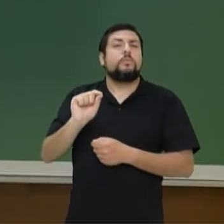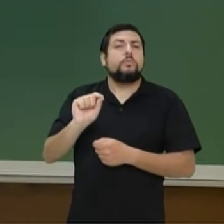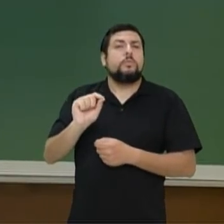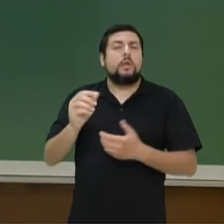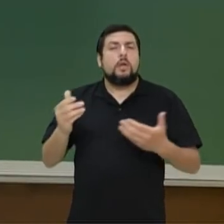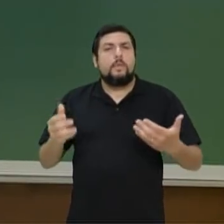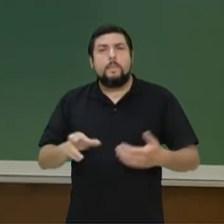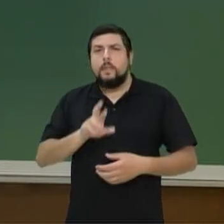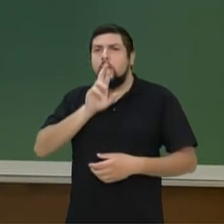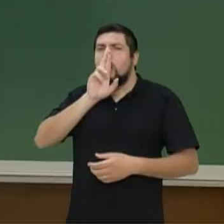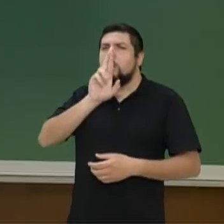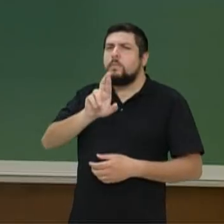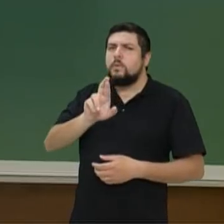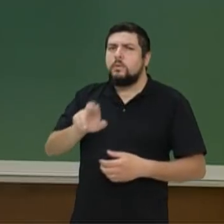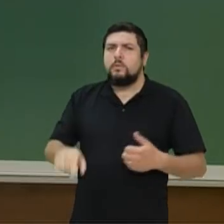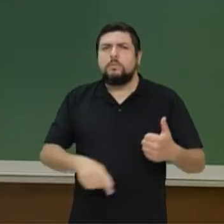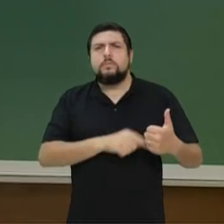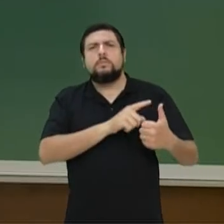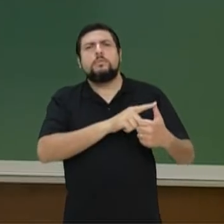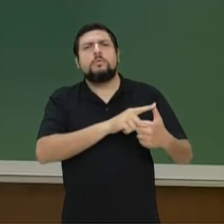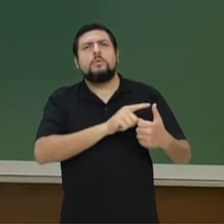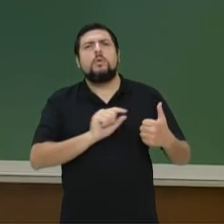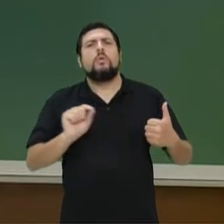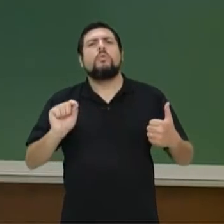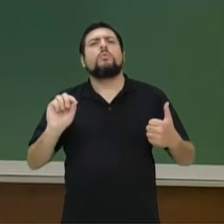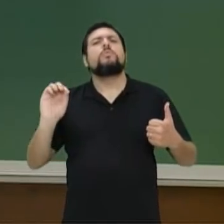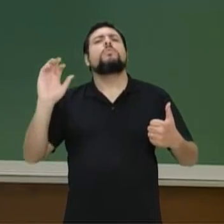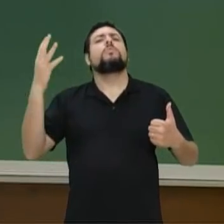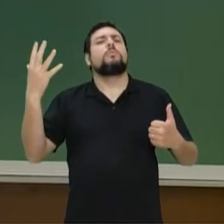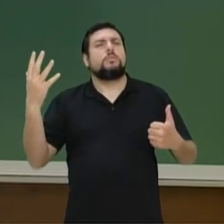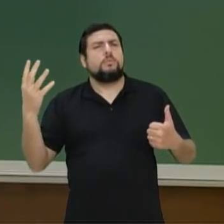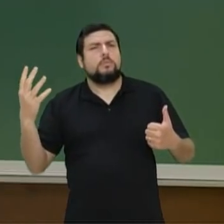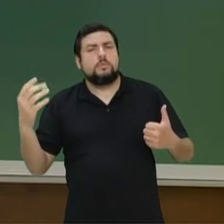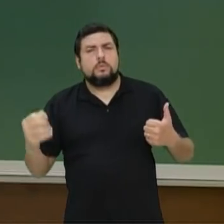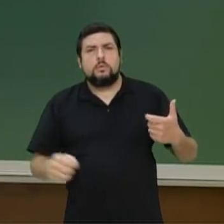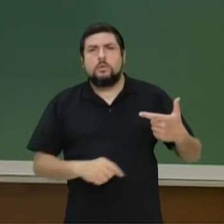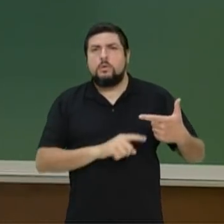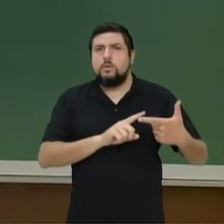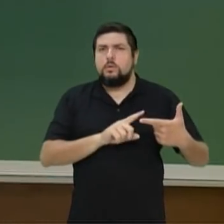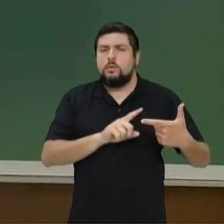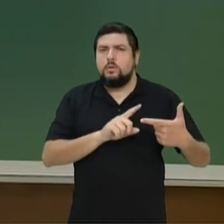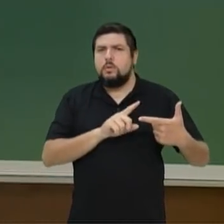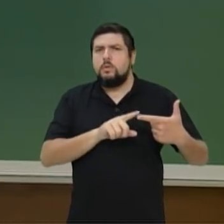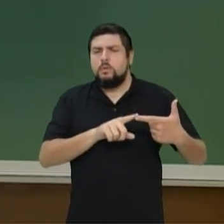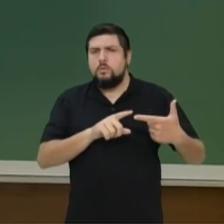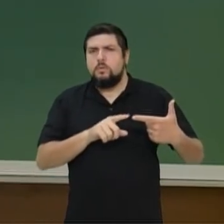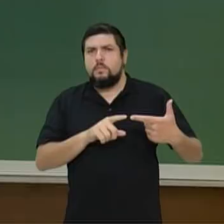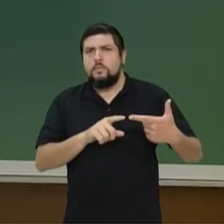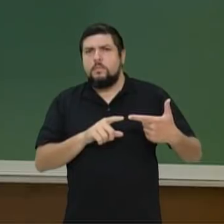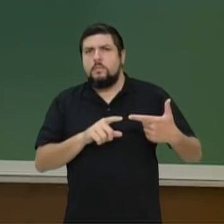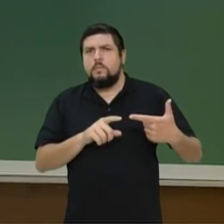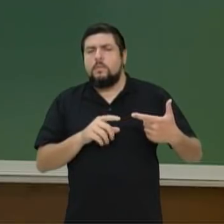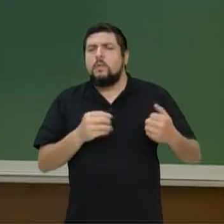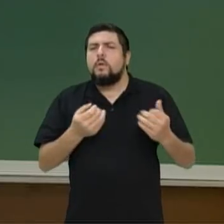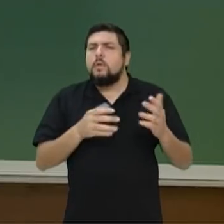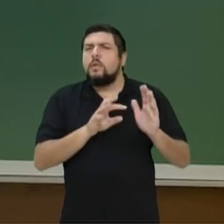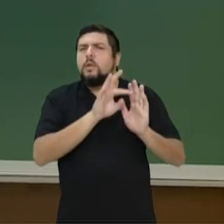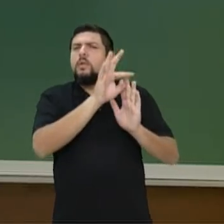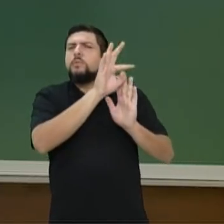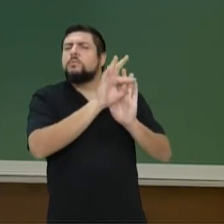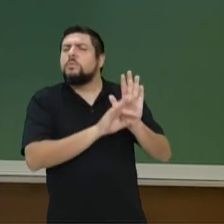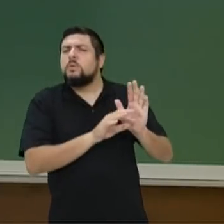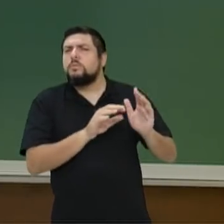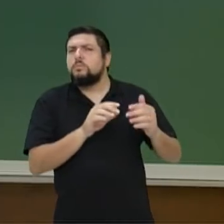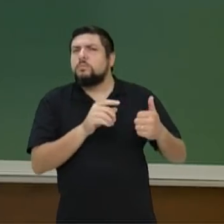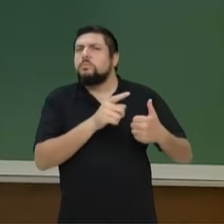agora responder. O que ocorreu, né? O que me traz esse trecho, né?